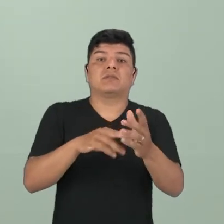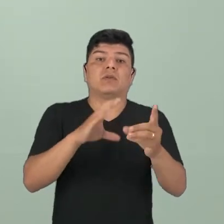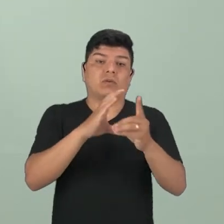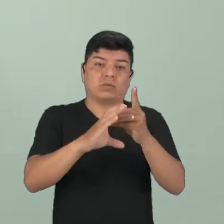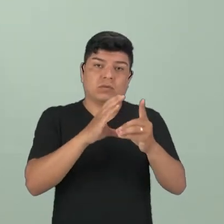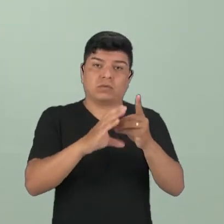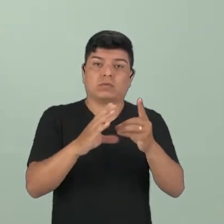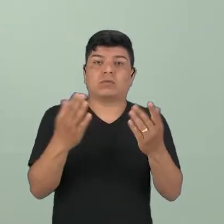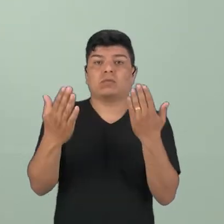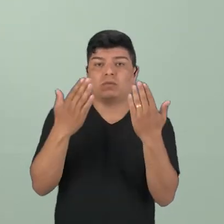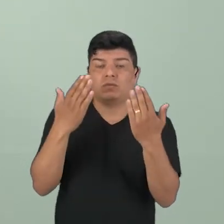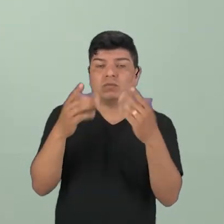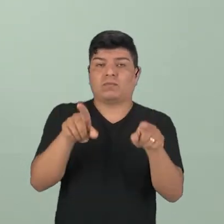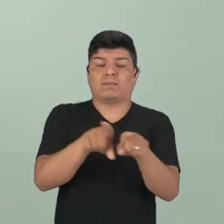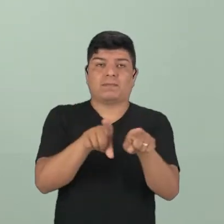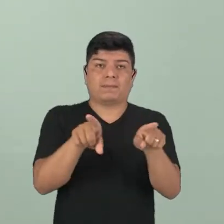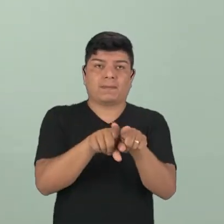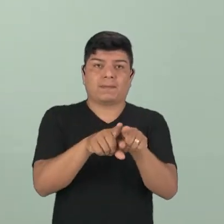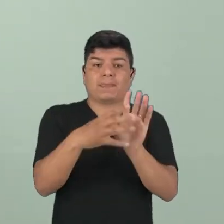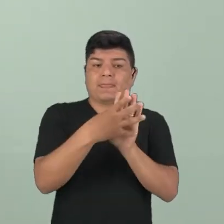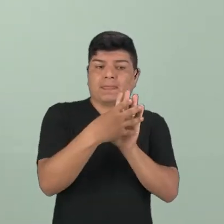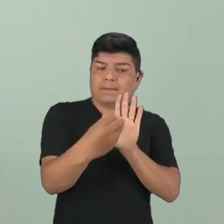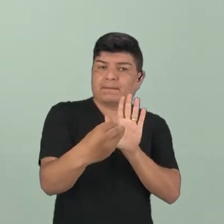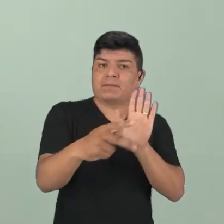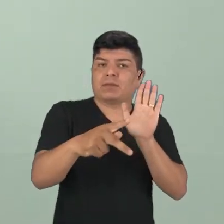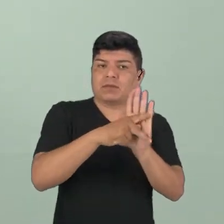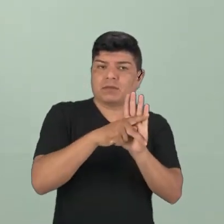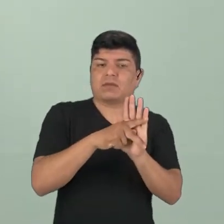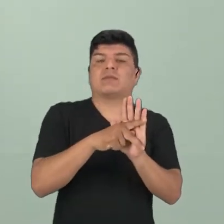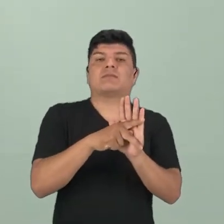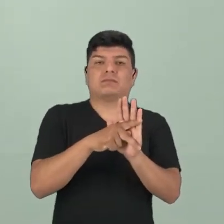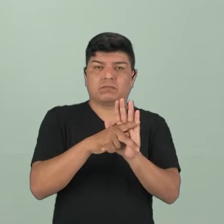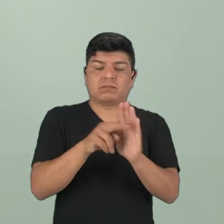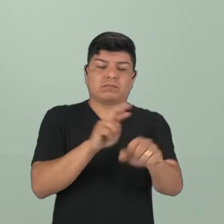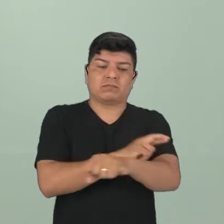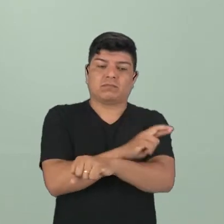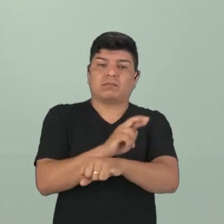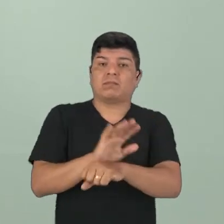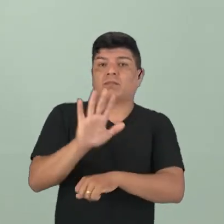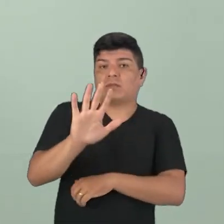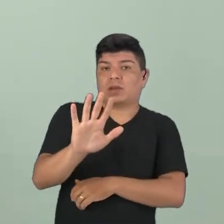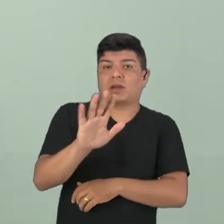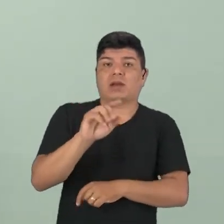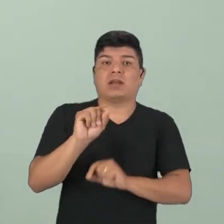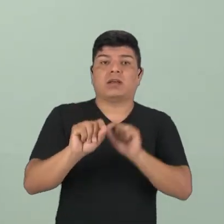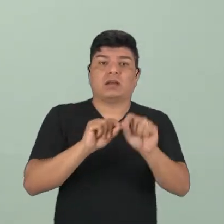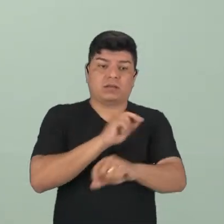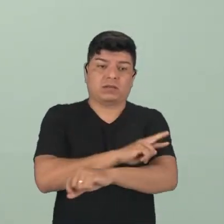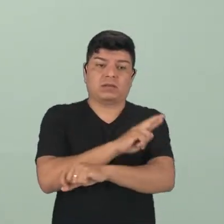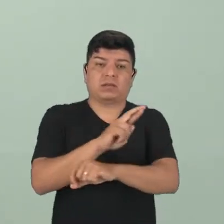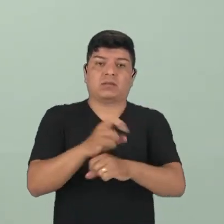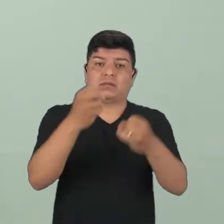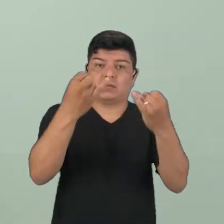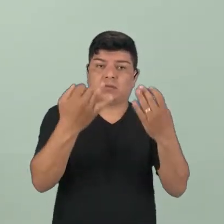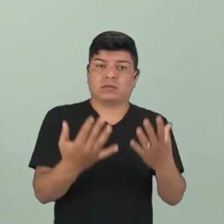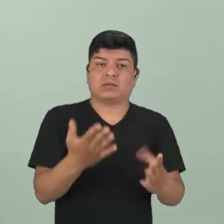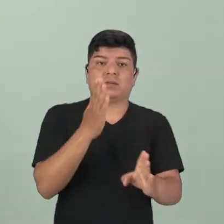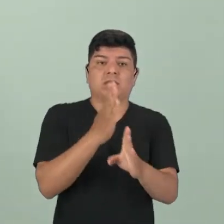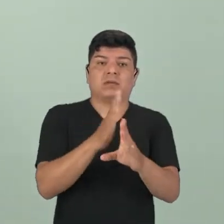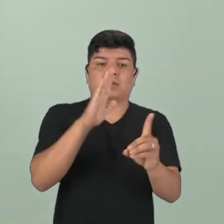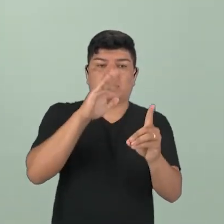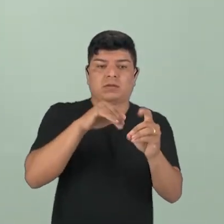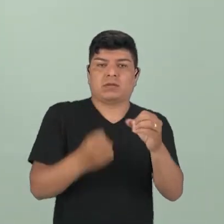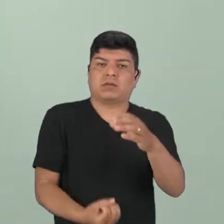tem relação com o símbolo próprio daquela religião. As religiões podem ser definidas por seus mitos